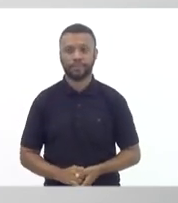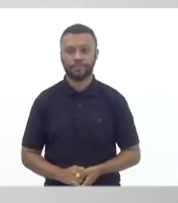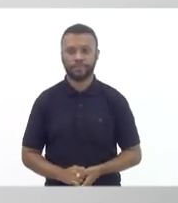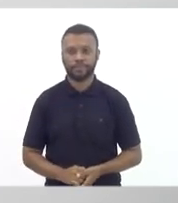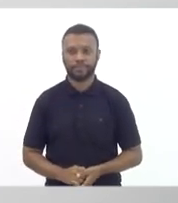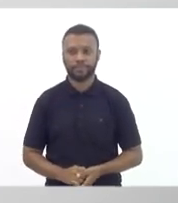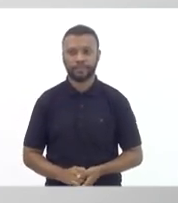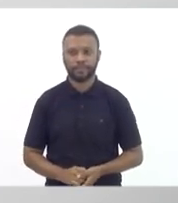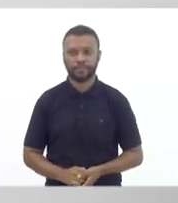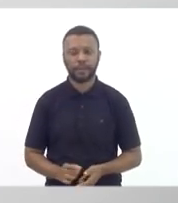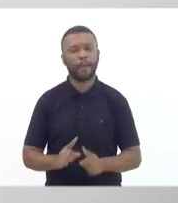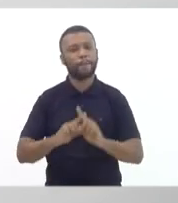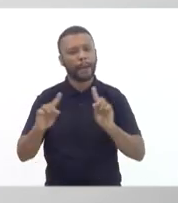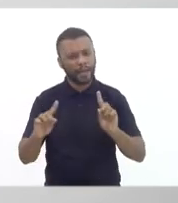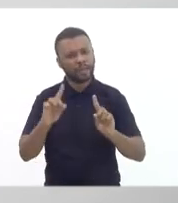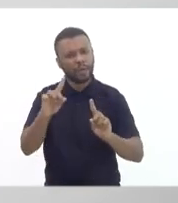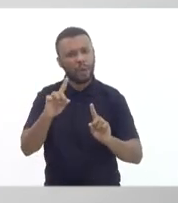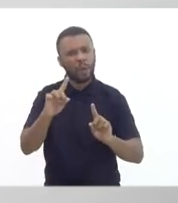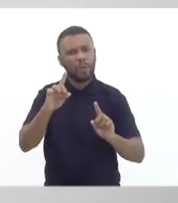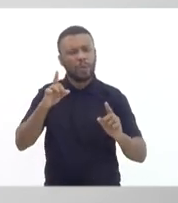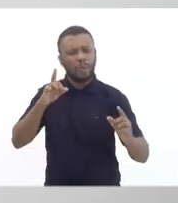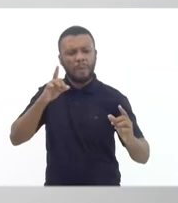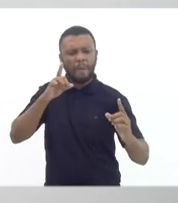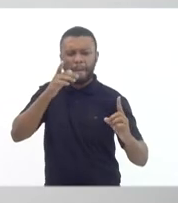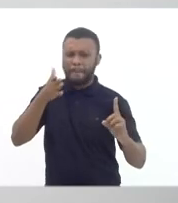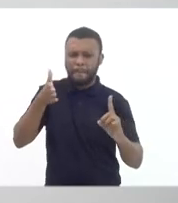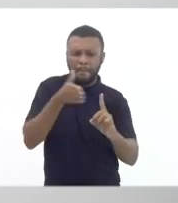Mas eu cheguei às vias de fato.